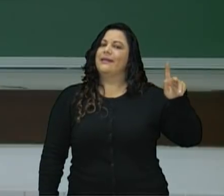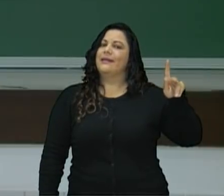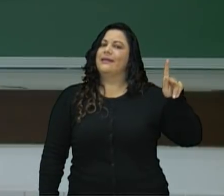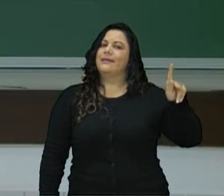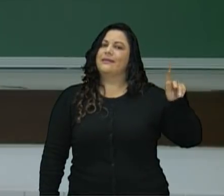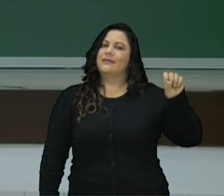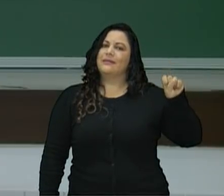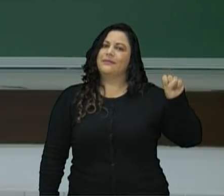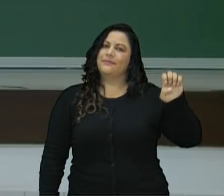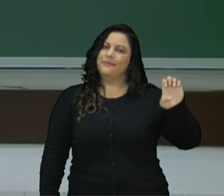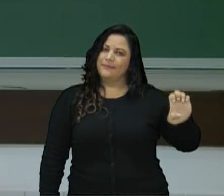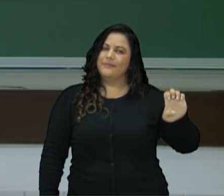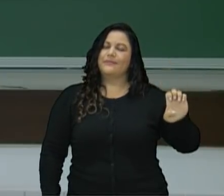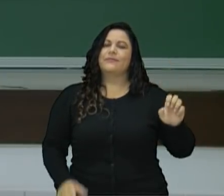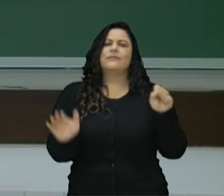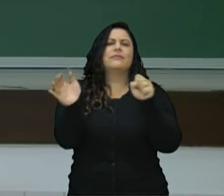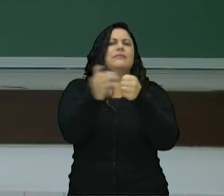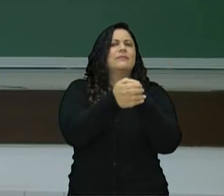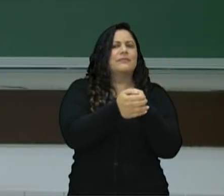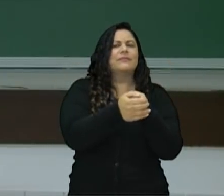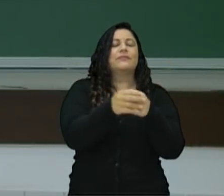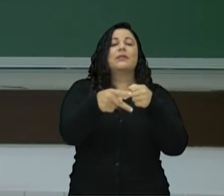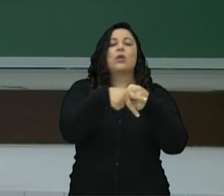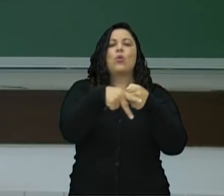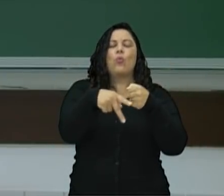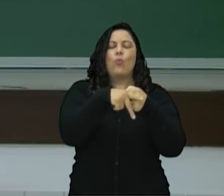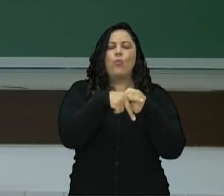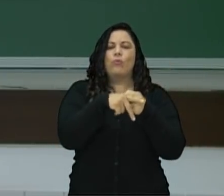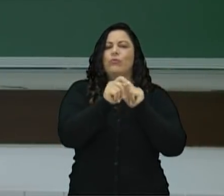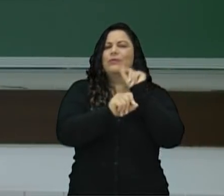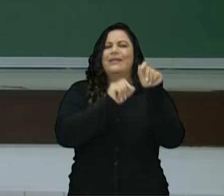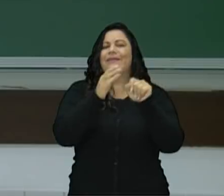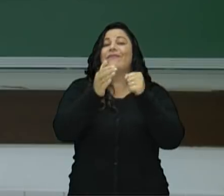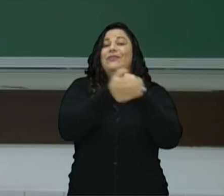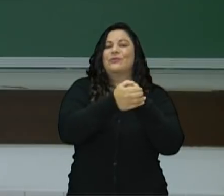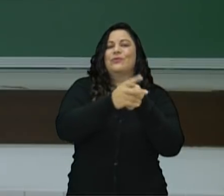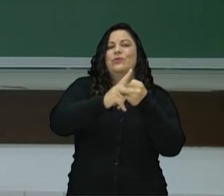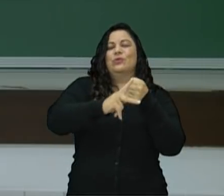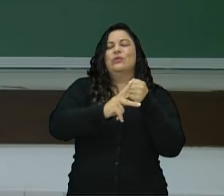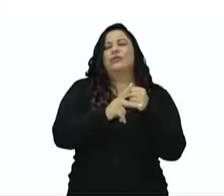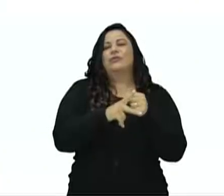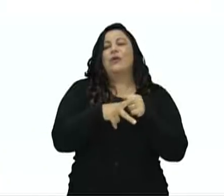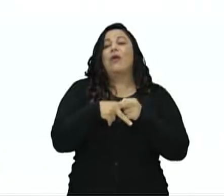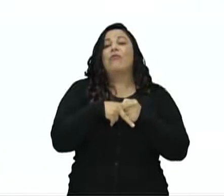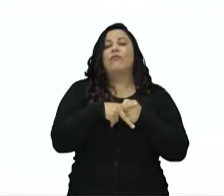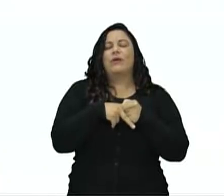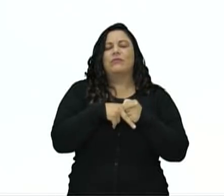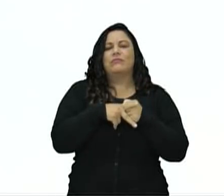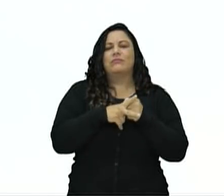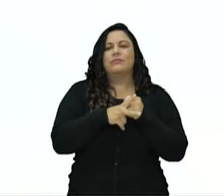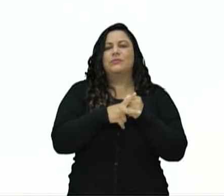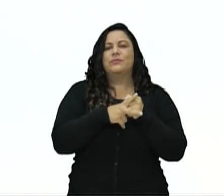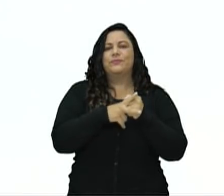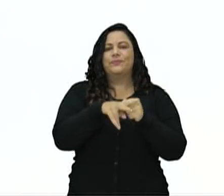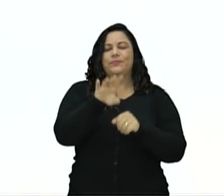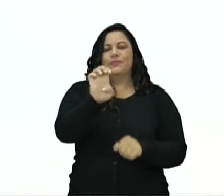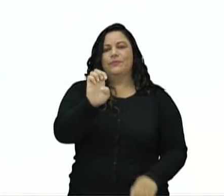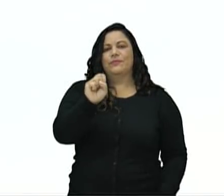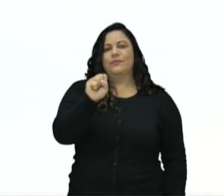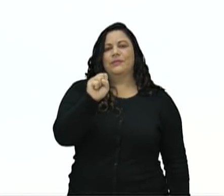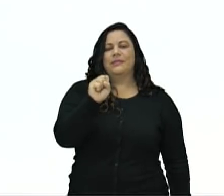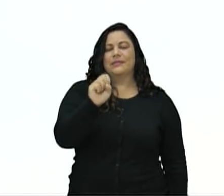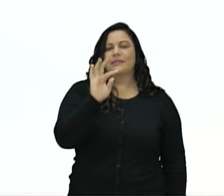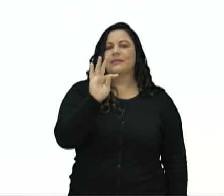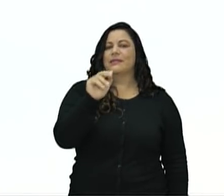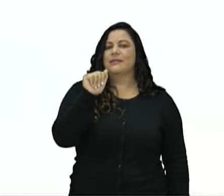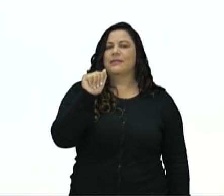omitido? É o verbo estar no passado, certo? E na segunda frase, observem aqui, a gente tem a frase lá, na rua